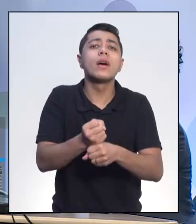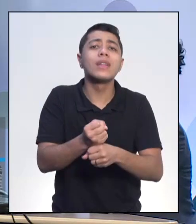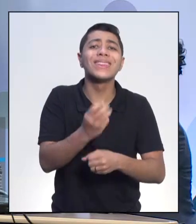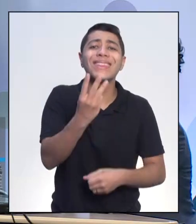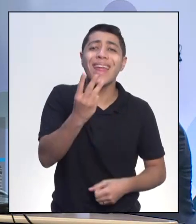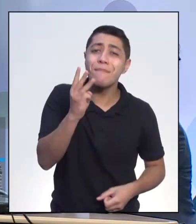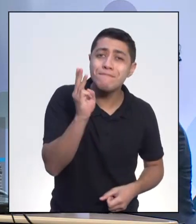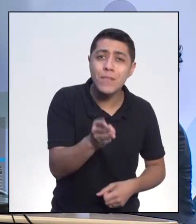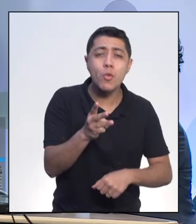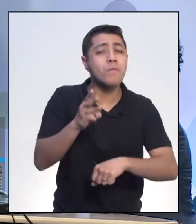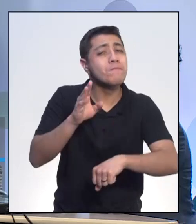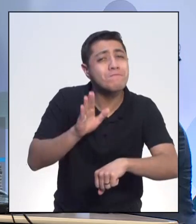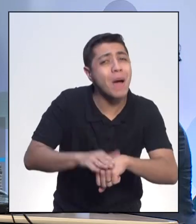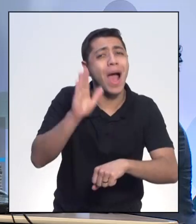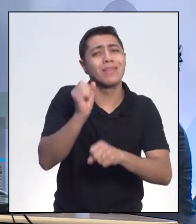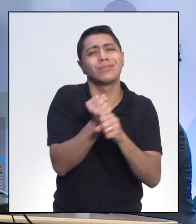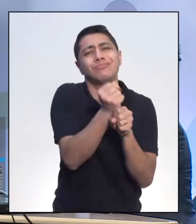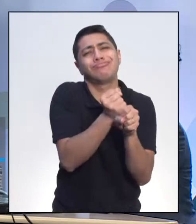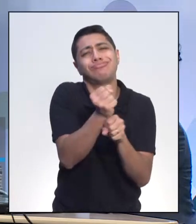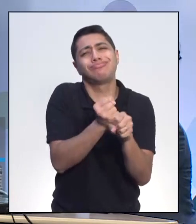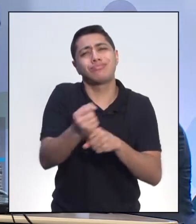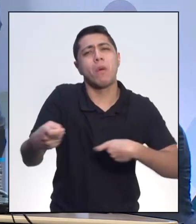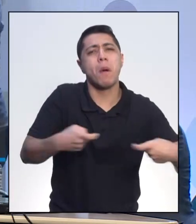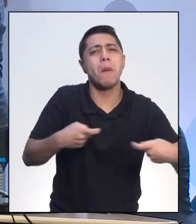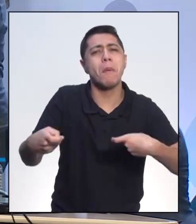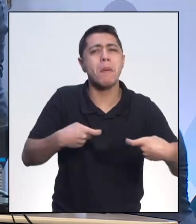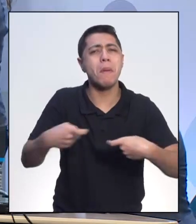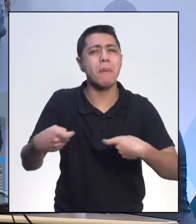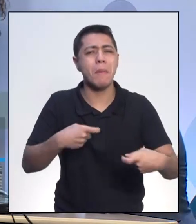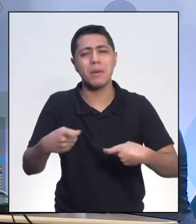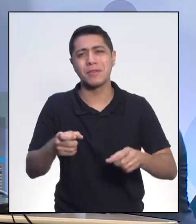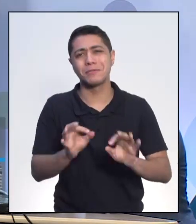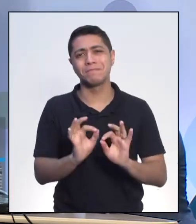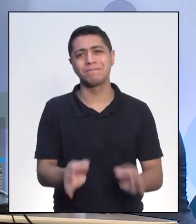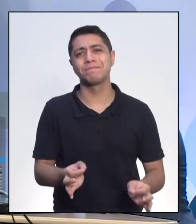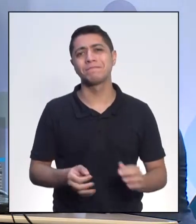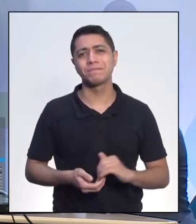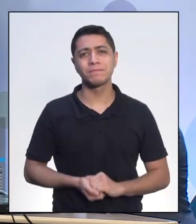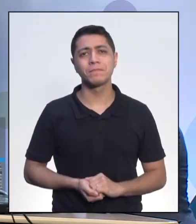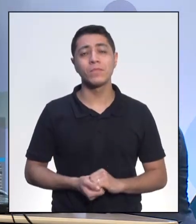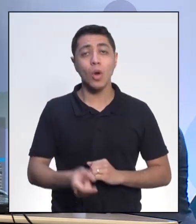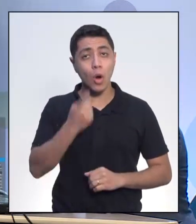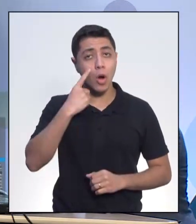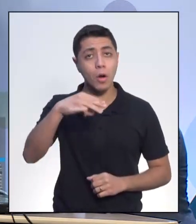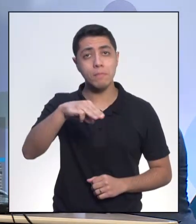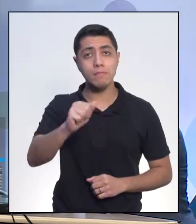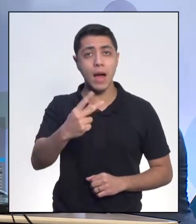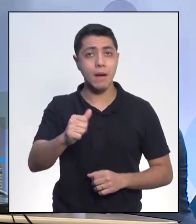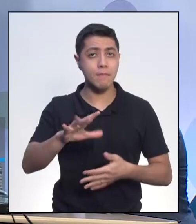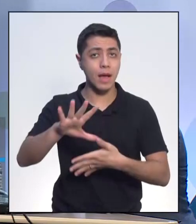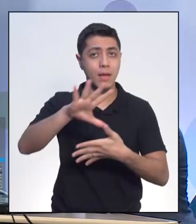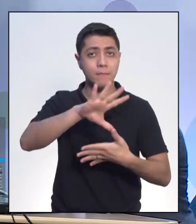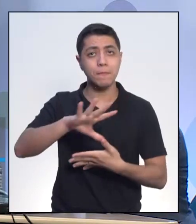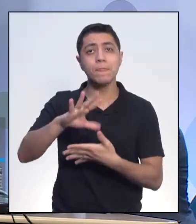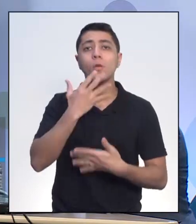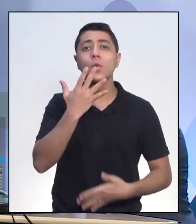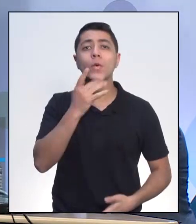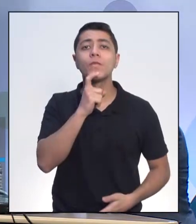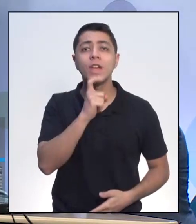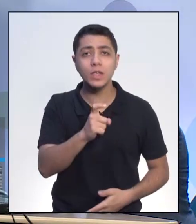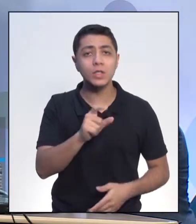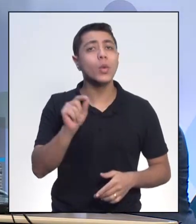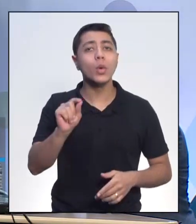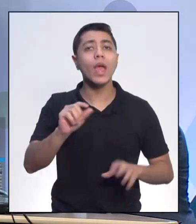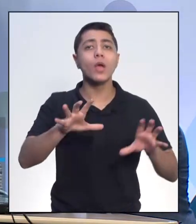é uma situação complicada. O interessante é que, quando a gente observa esse mapa, né, e a parte verde são os